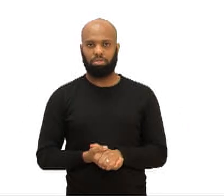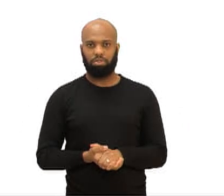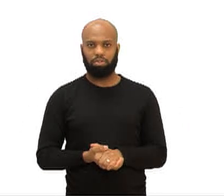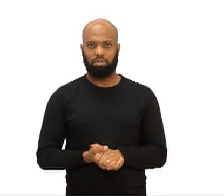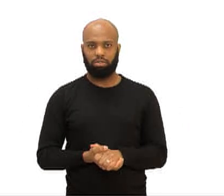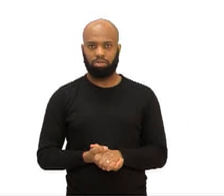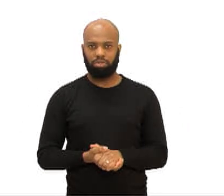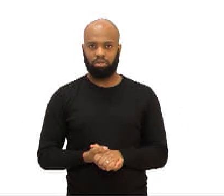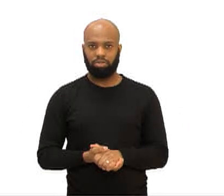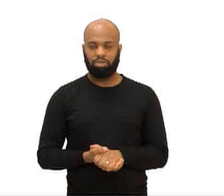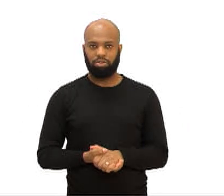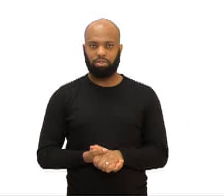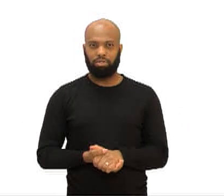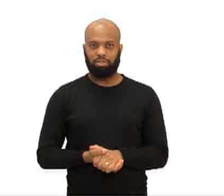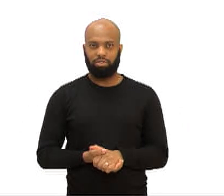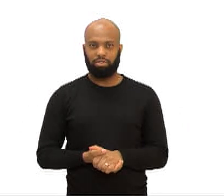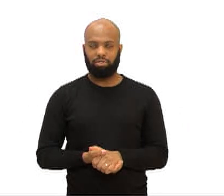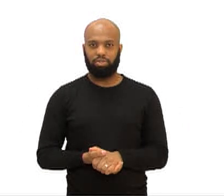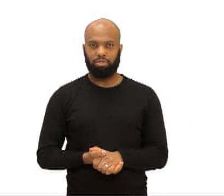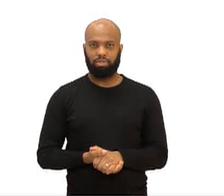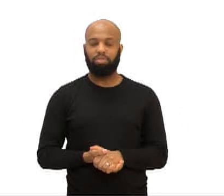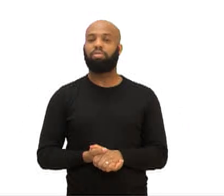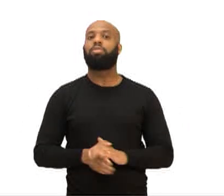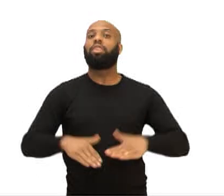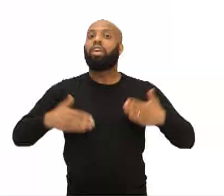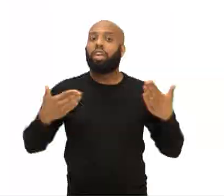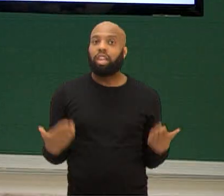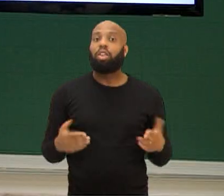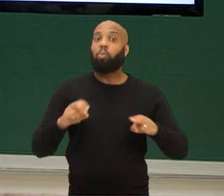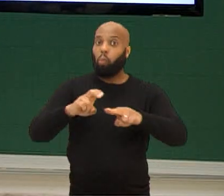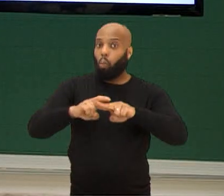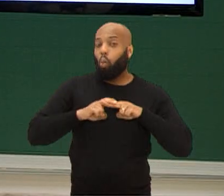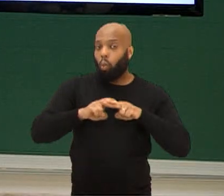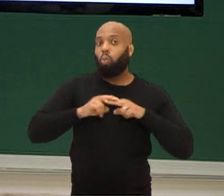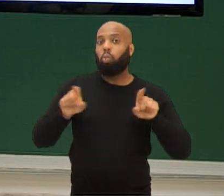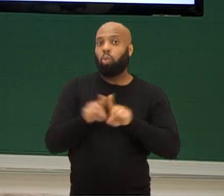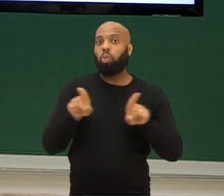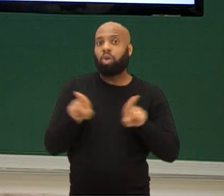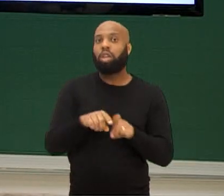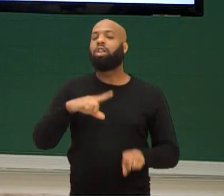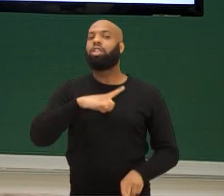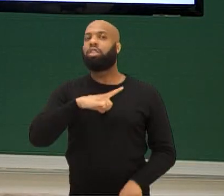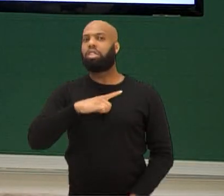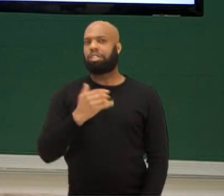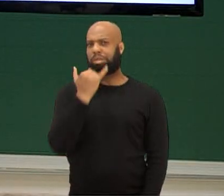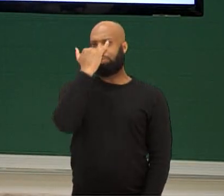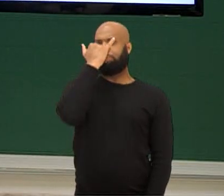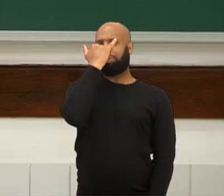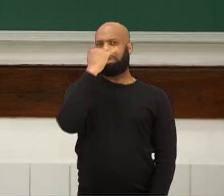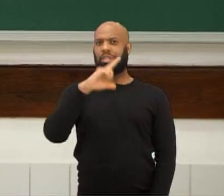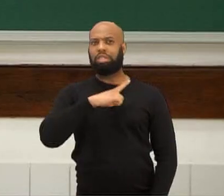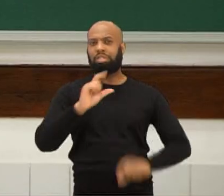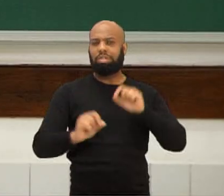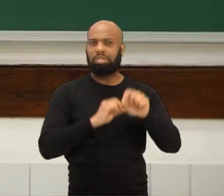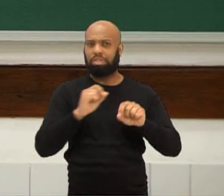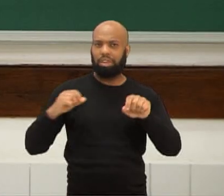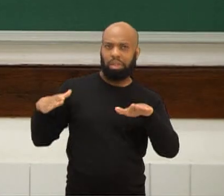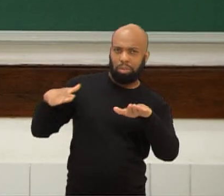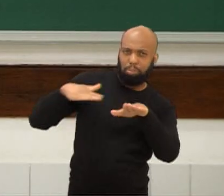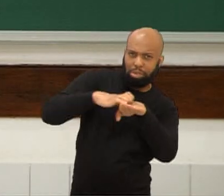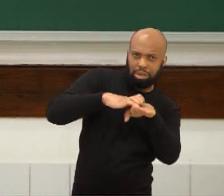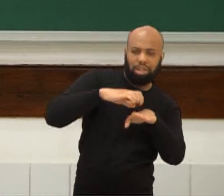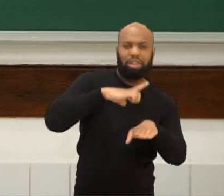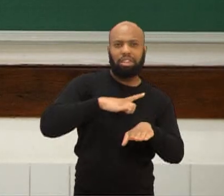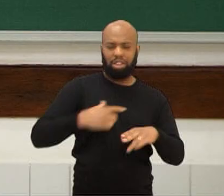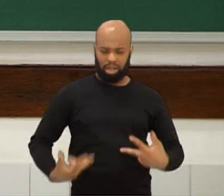operada muitíssimas vezes ao longo de sua vida. Então, graças a esse acidente, ela foi operada muitas vezes na vida